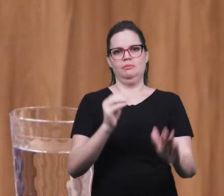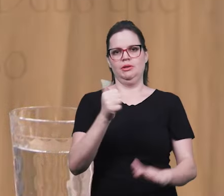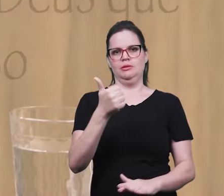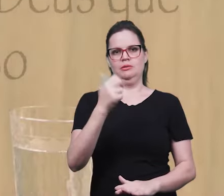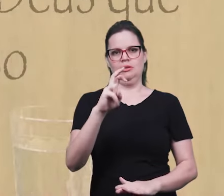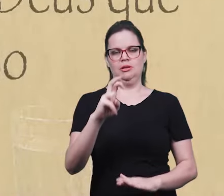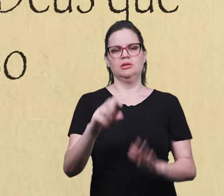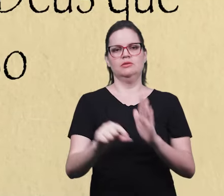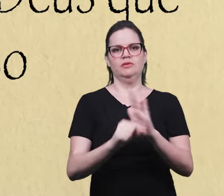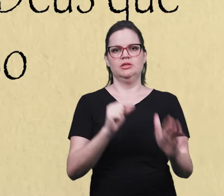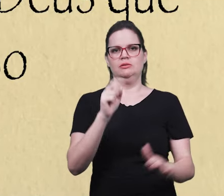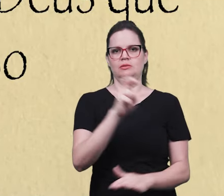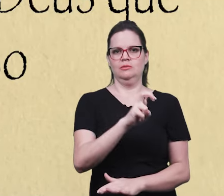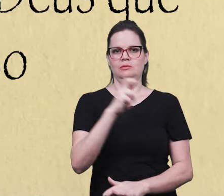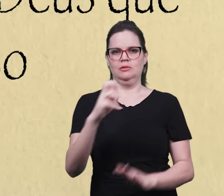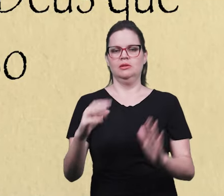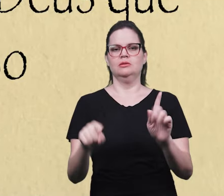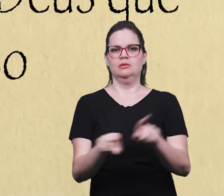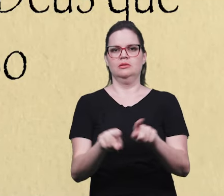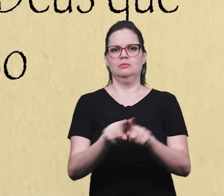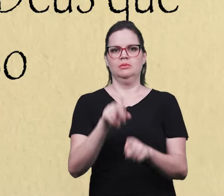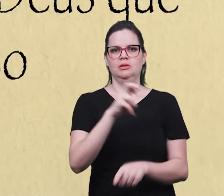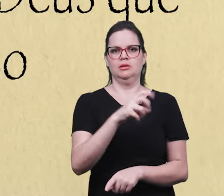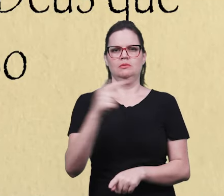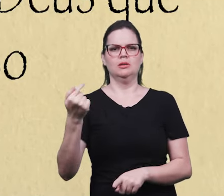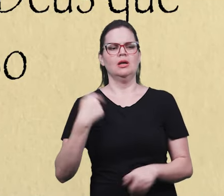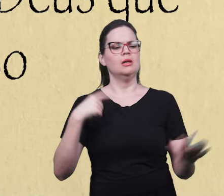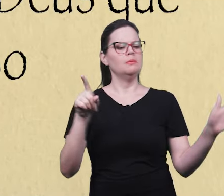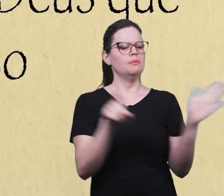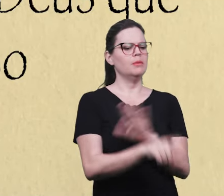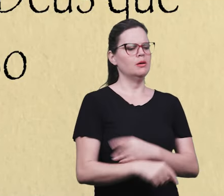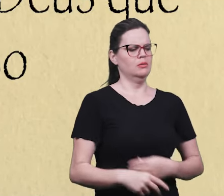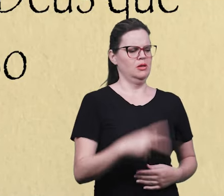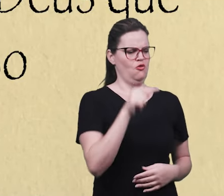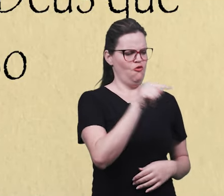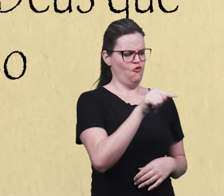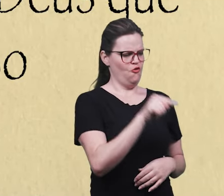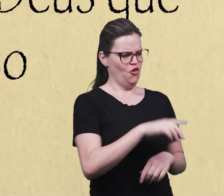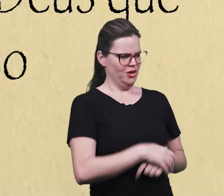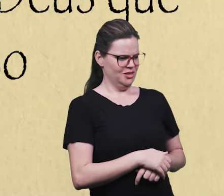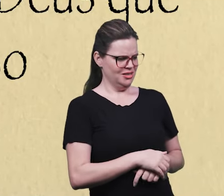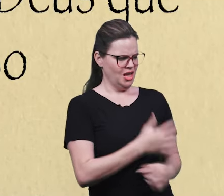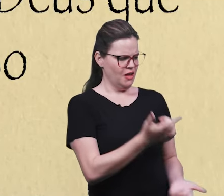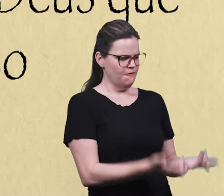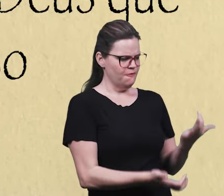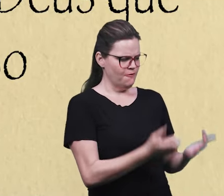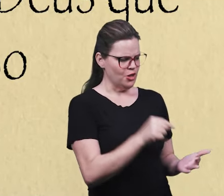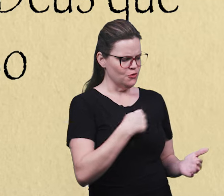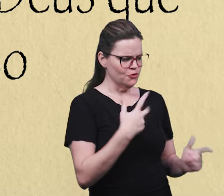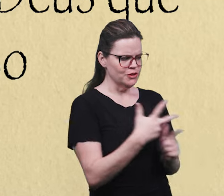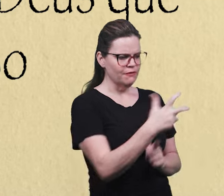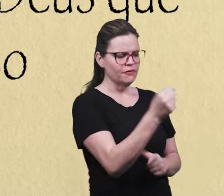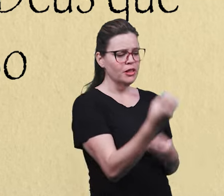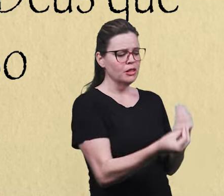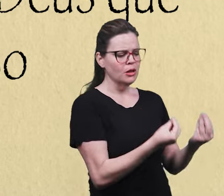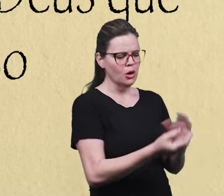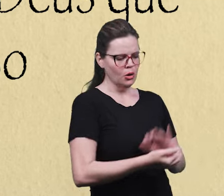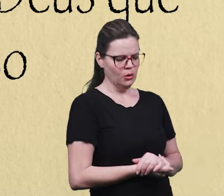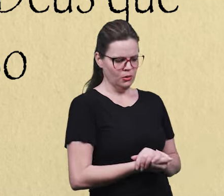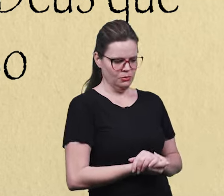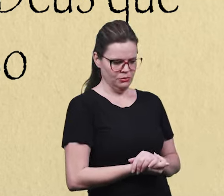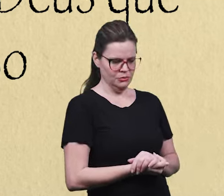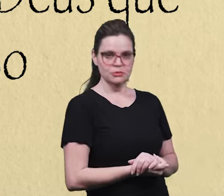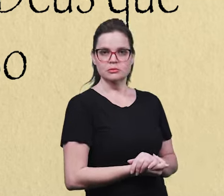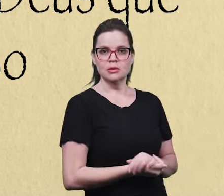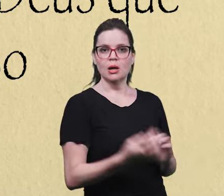57, quando ele diz assim: onde está, ó morte, a tua vitória? Ou o teu aguilhão? E onde está, ó inferno, a tua vitória? Ora, o